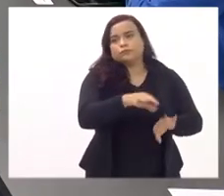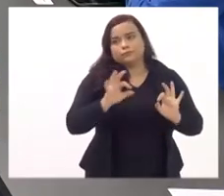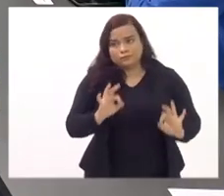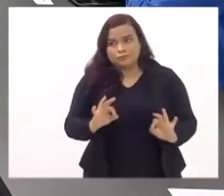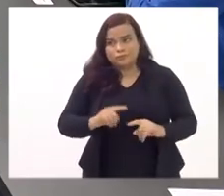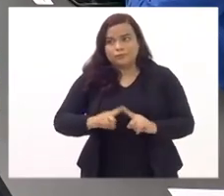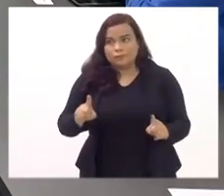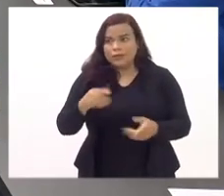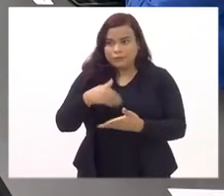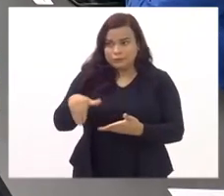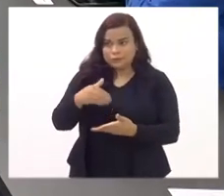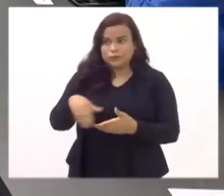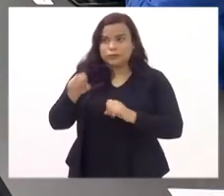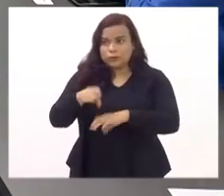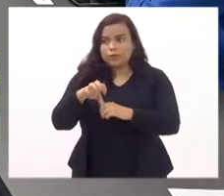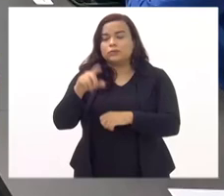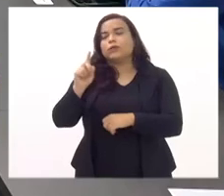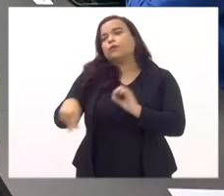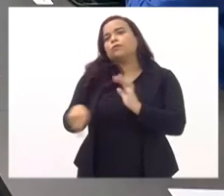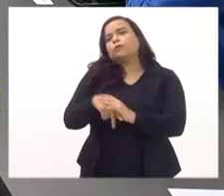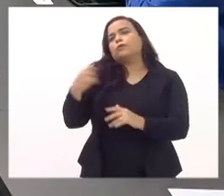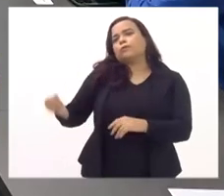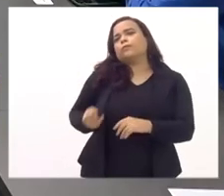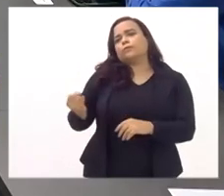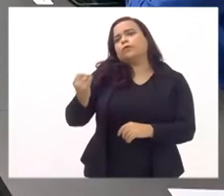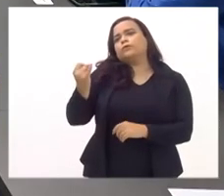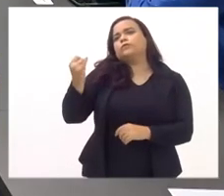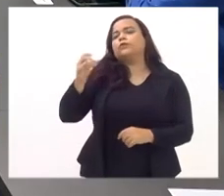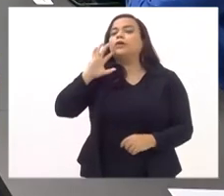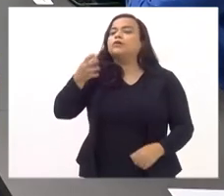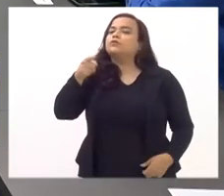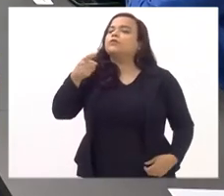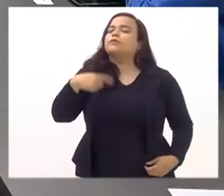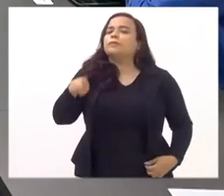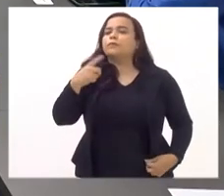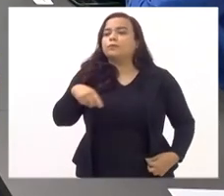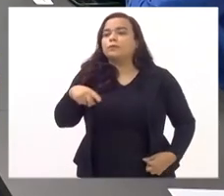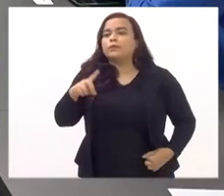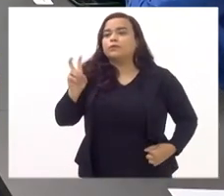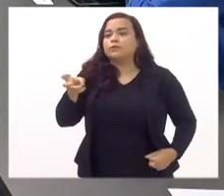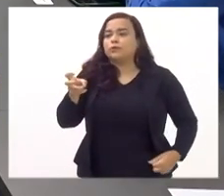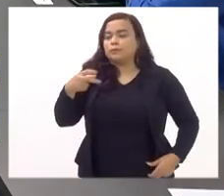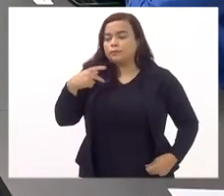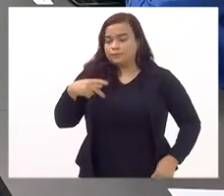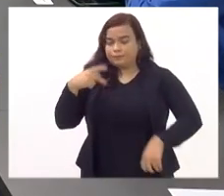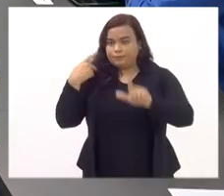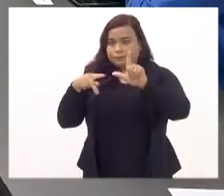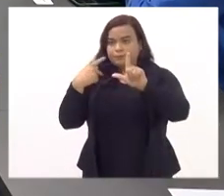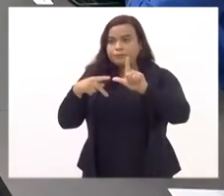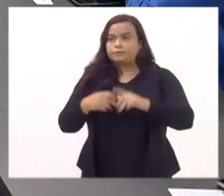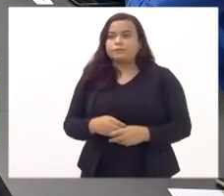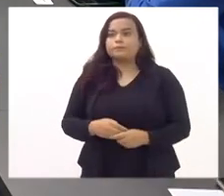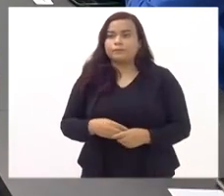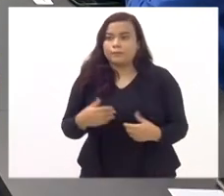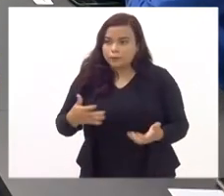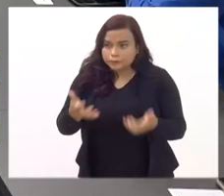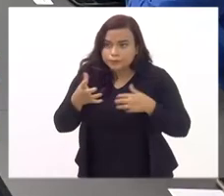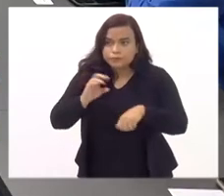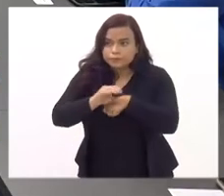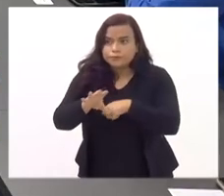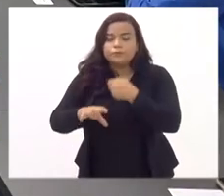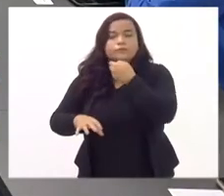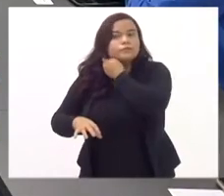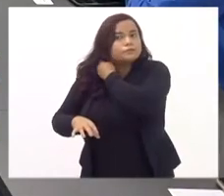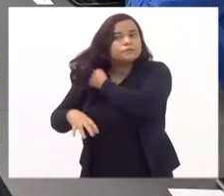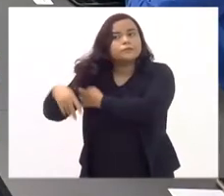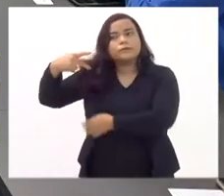a SEDUC, sem dúvida nenhuma, é parte fundamental da resolução desse problema relacionado ao passe livre. Então, eu quero destacar que a